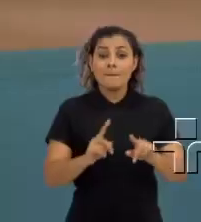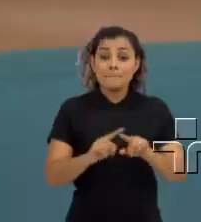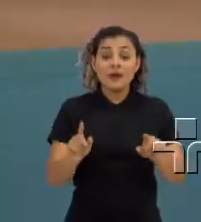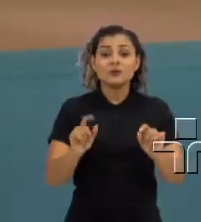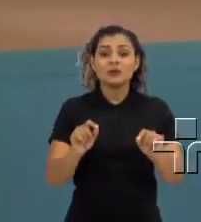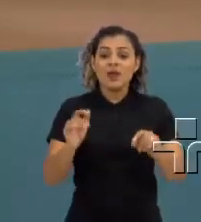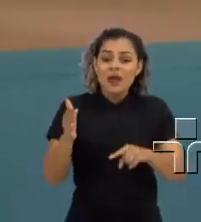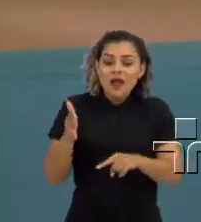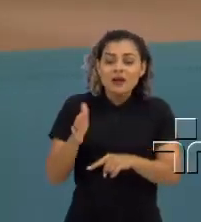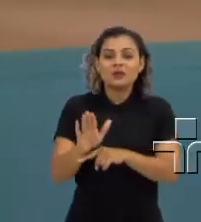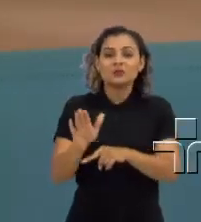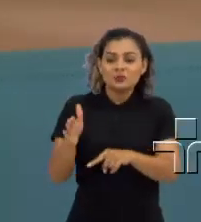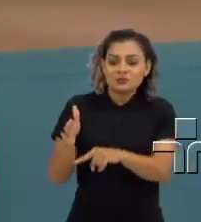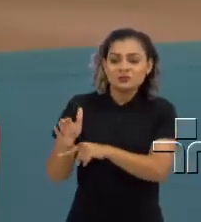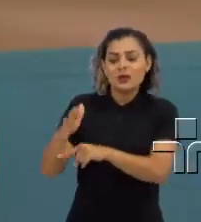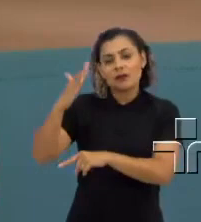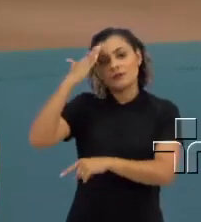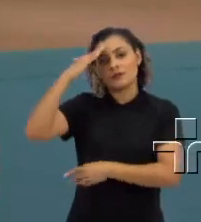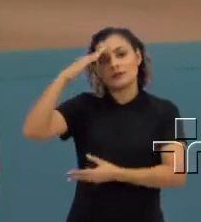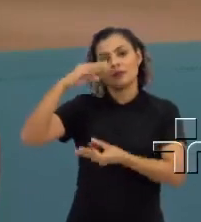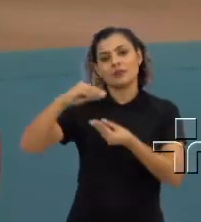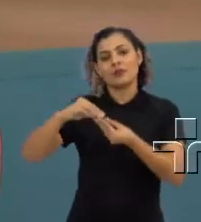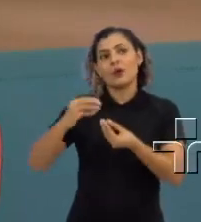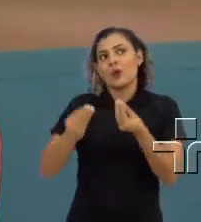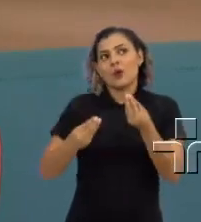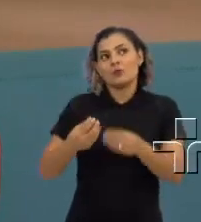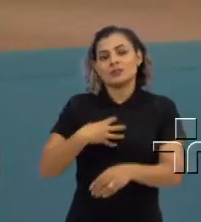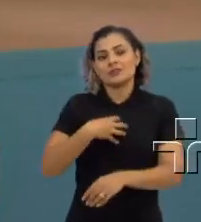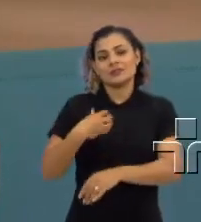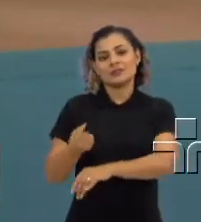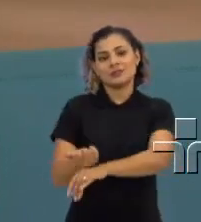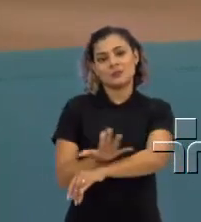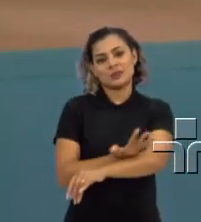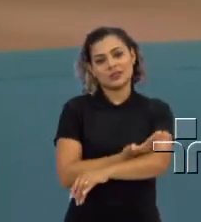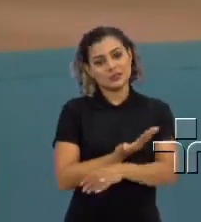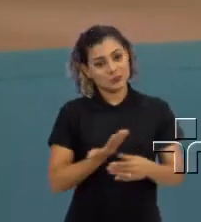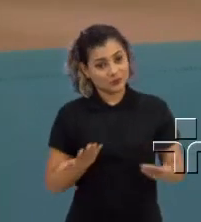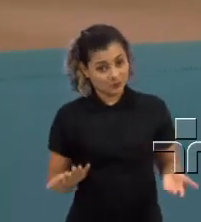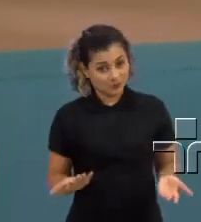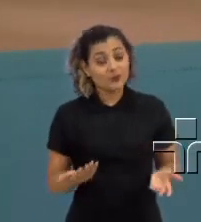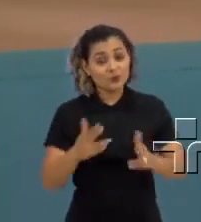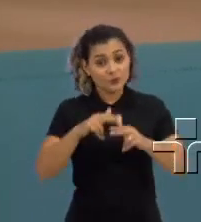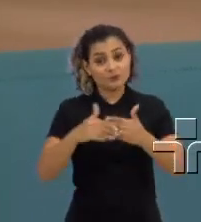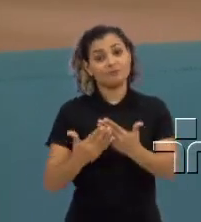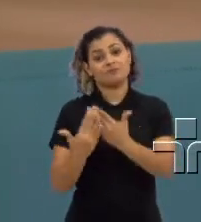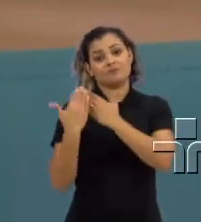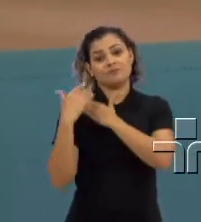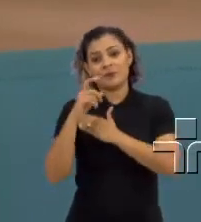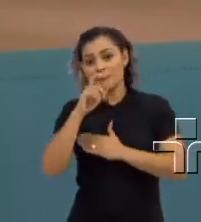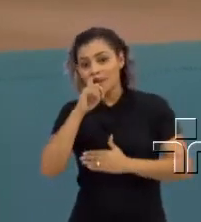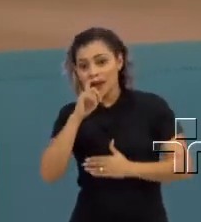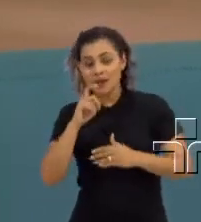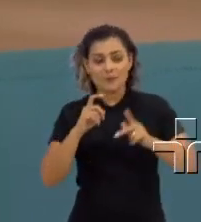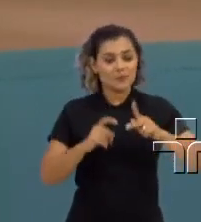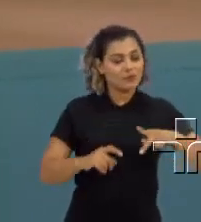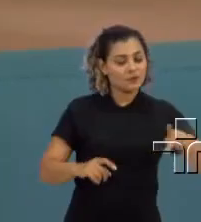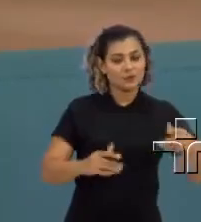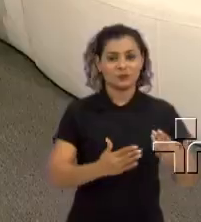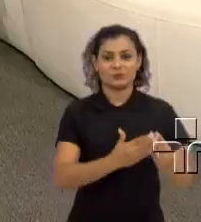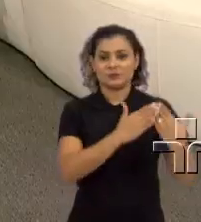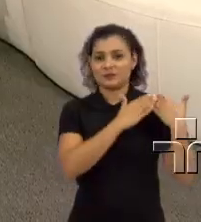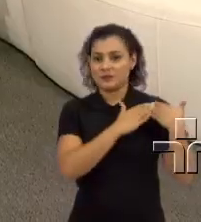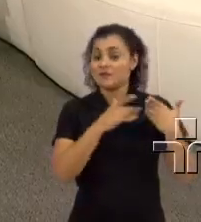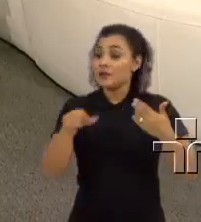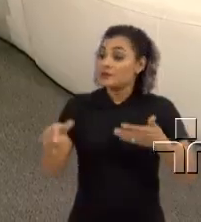é ajudá-lo a compreender emoções. Uhum. Sim. Então, esse é o papel dos pais e dos educadores. Incentivar, né?